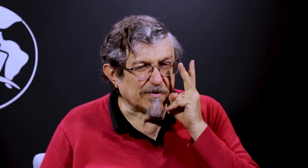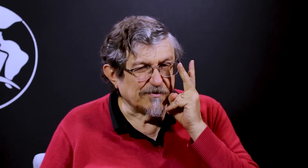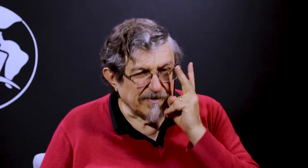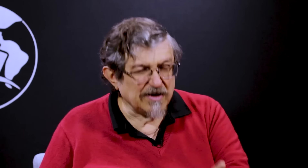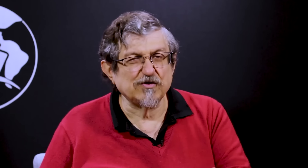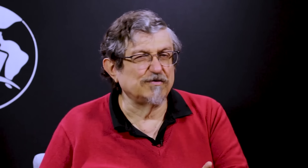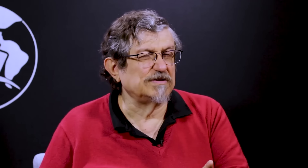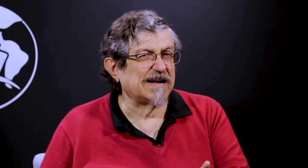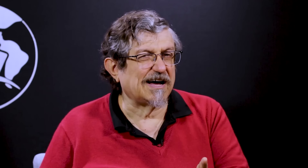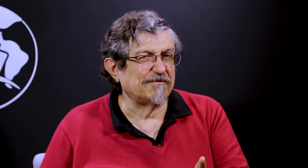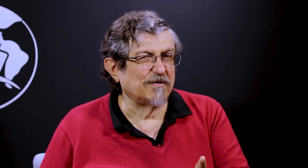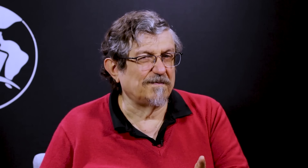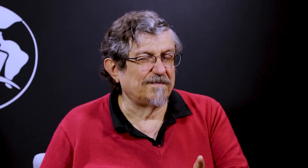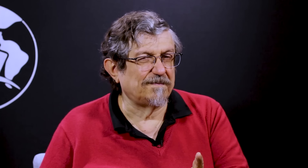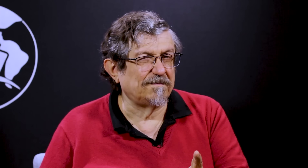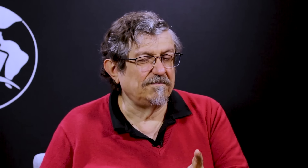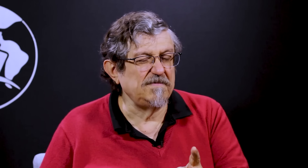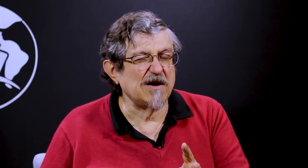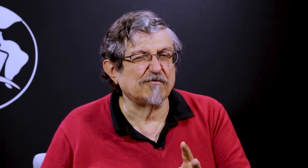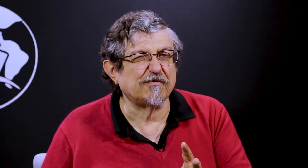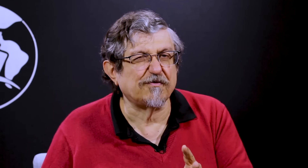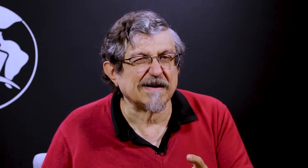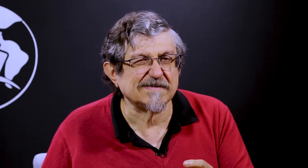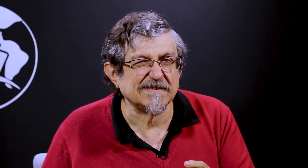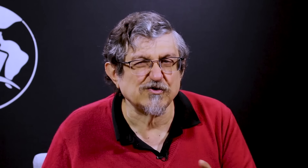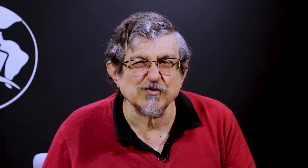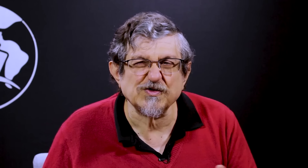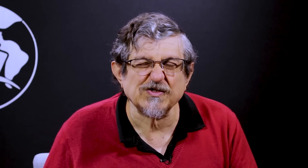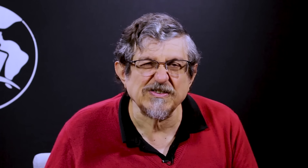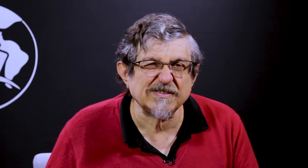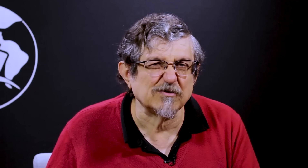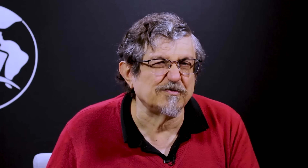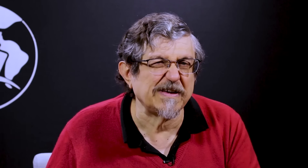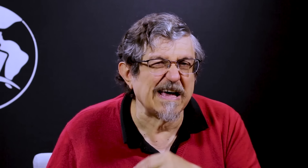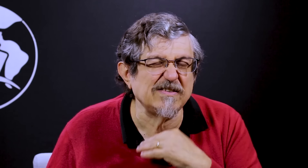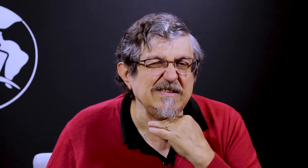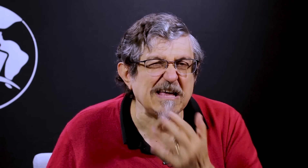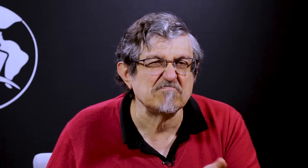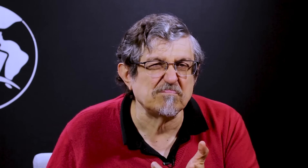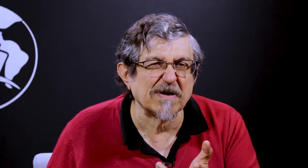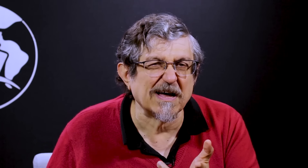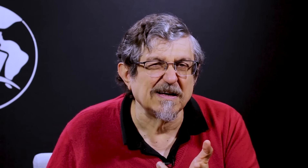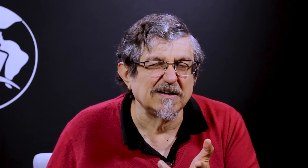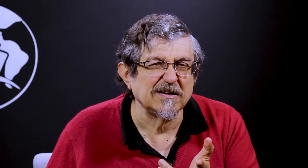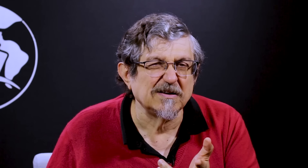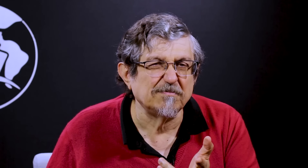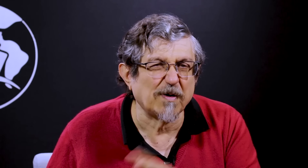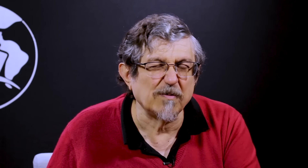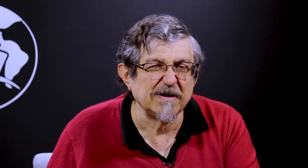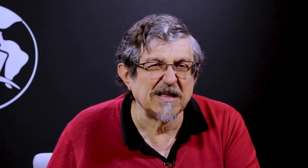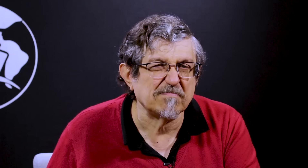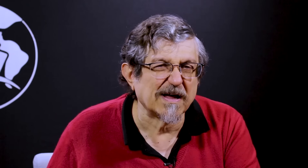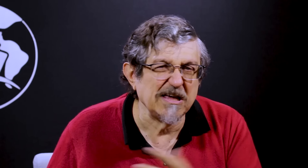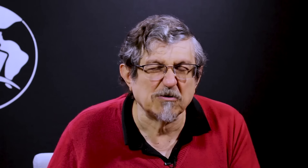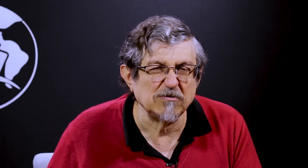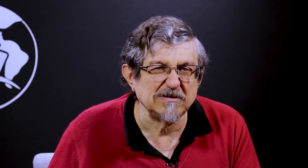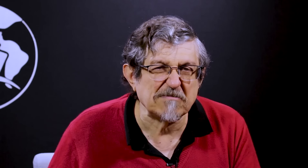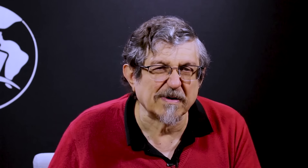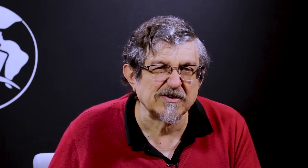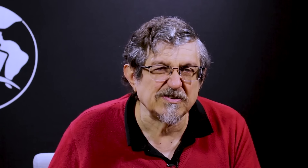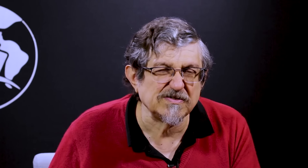se aproveite do vulnerável não faça Justiça com viés nem para pobre nem para